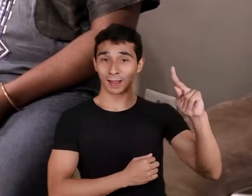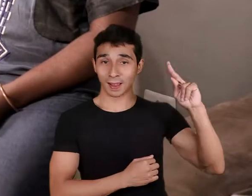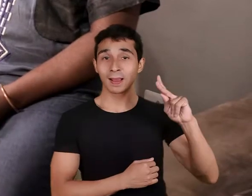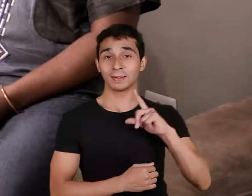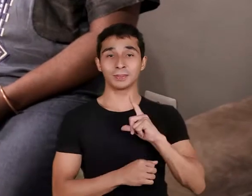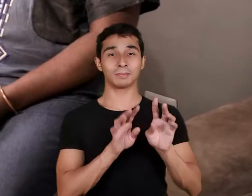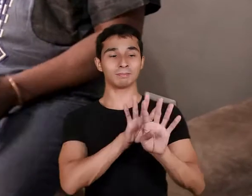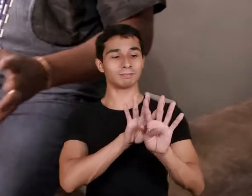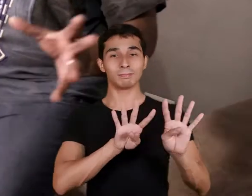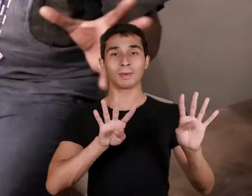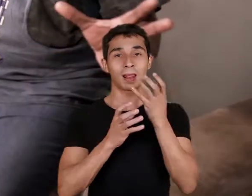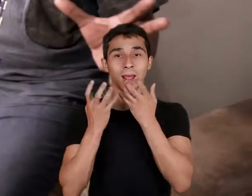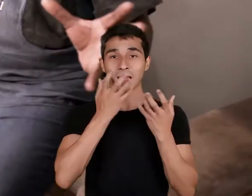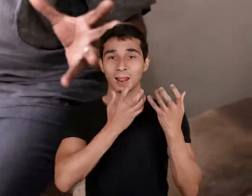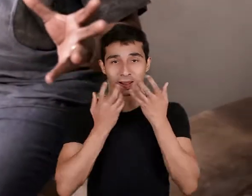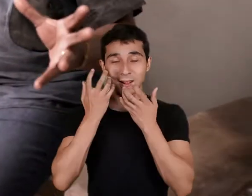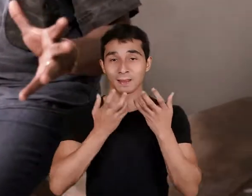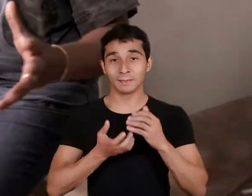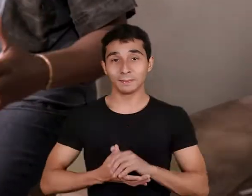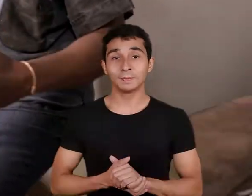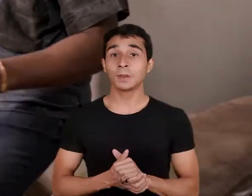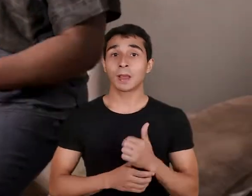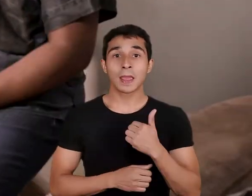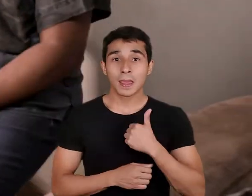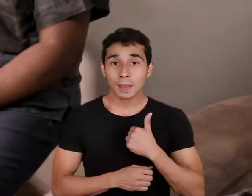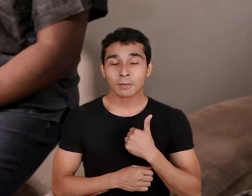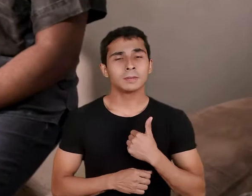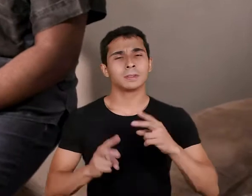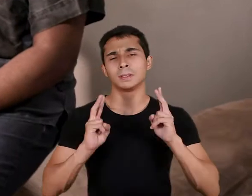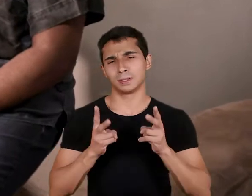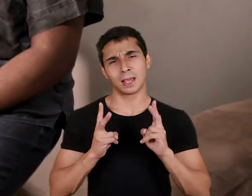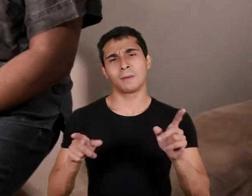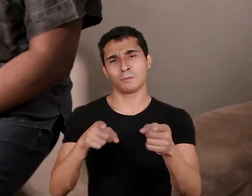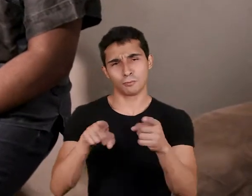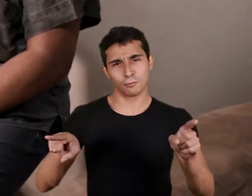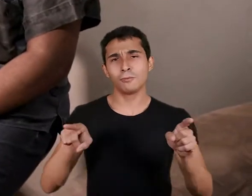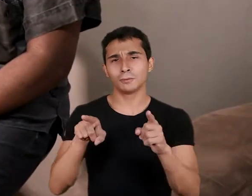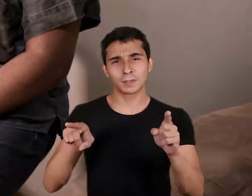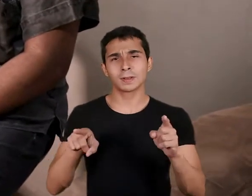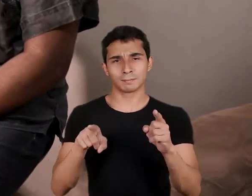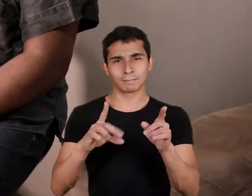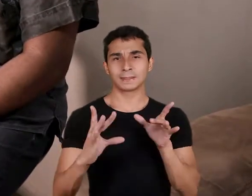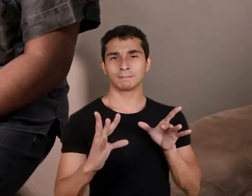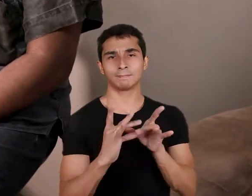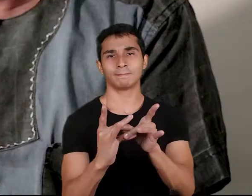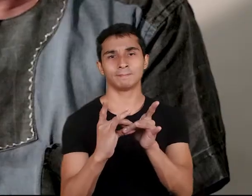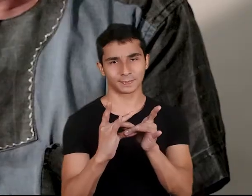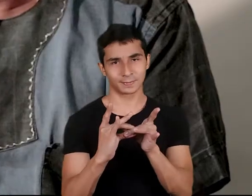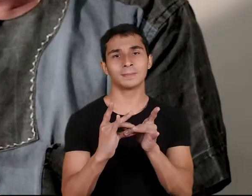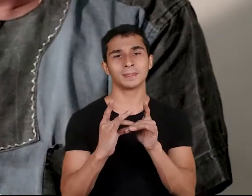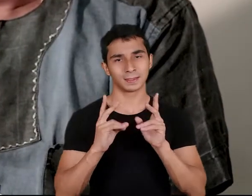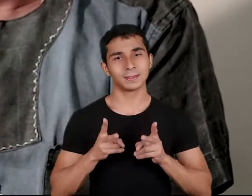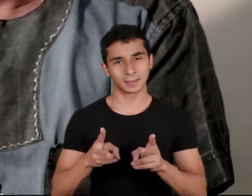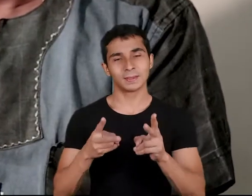de família. Então eu sempre vivi envolvido, né, nesse meio musical.